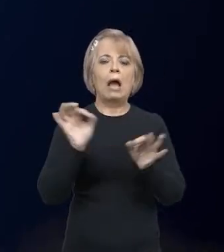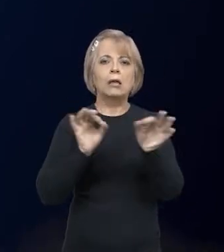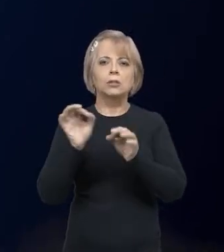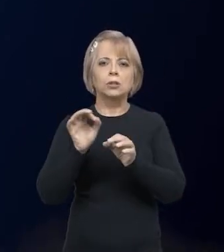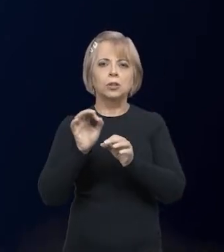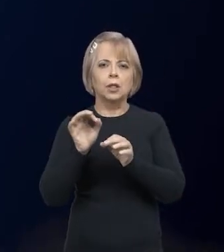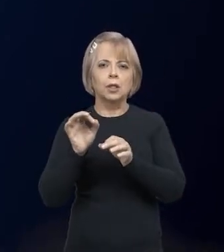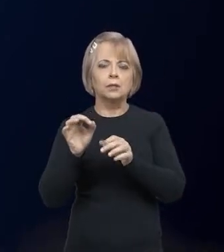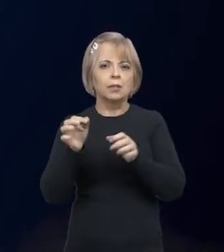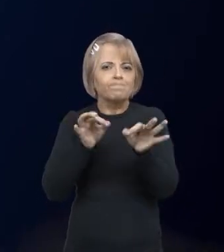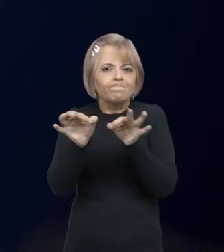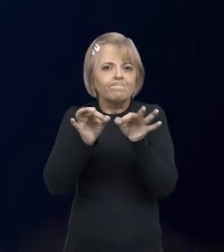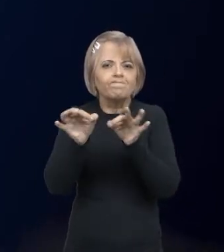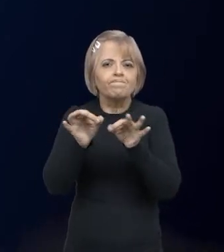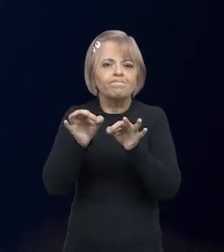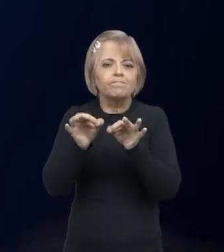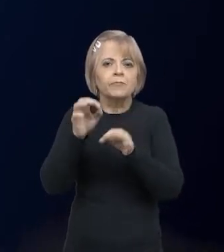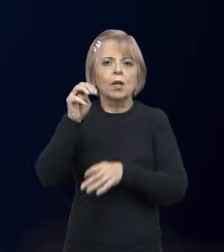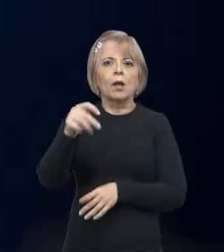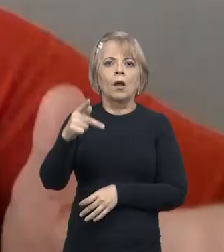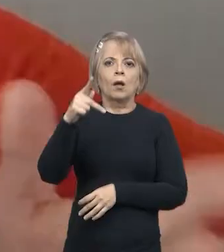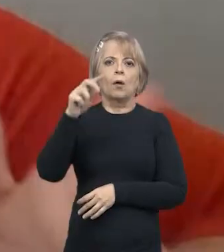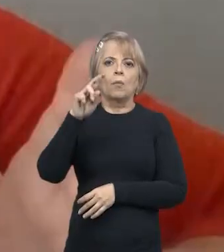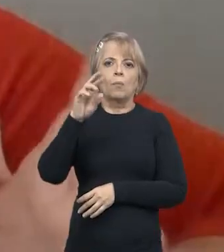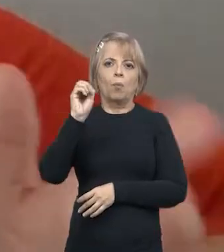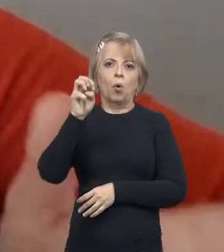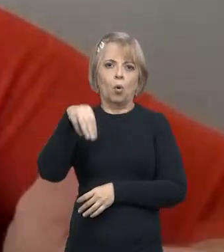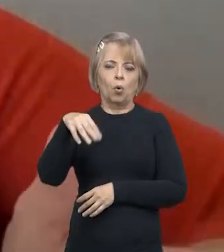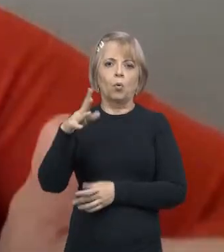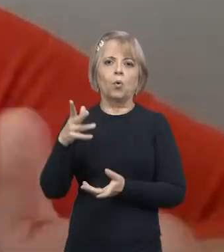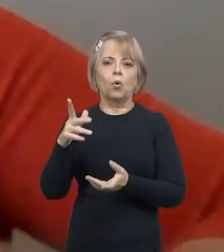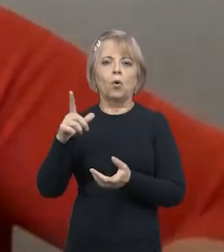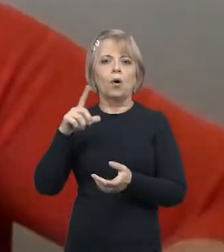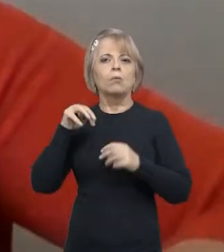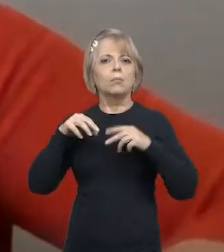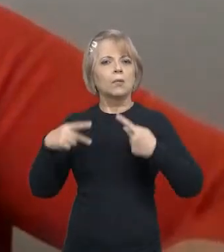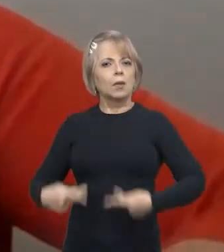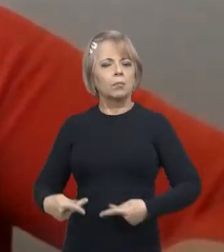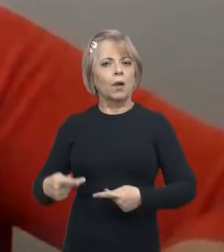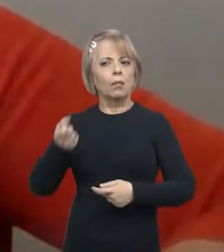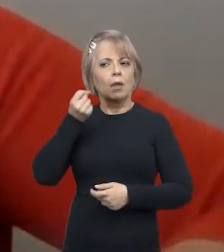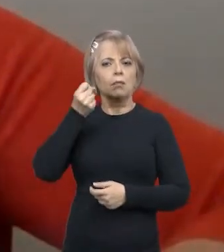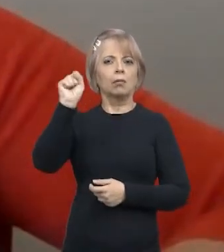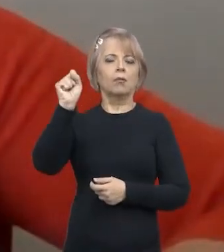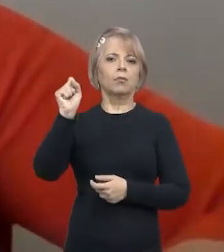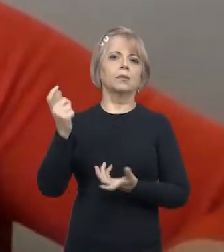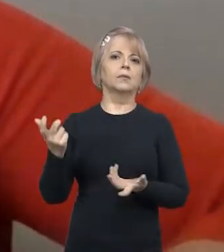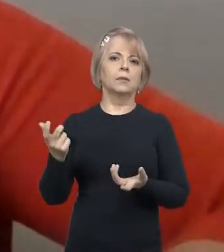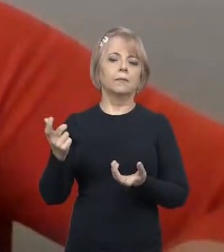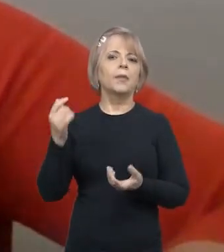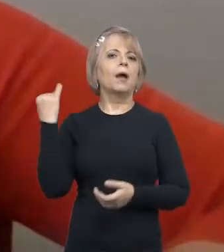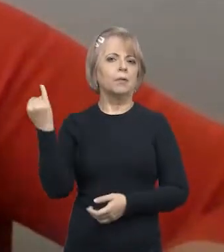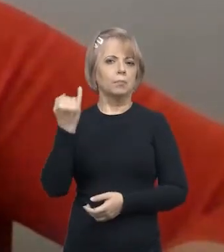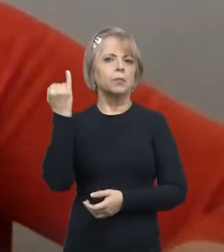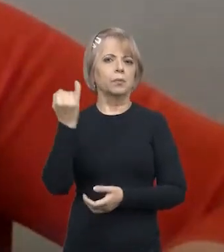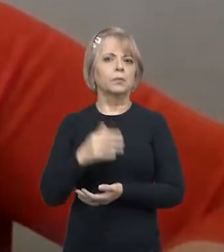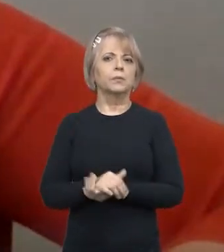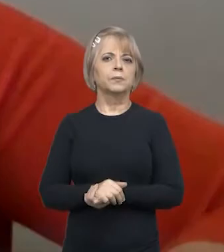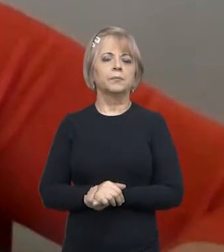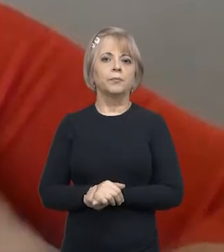os PROCONs, cuja atuação em parceria com o Ministério Público na defesa do consumidor é importantíssima. Nós